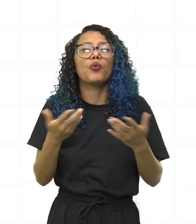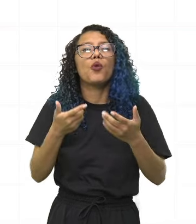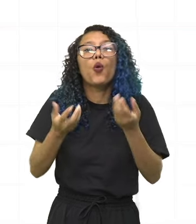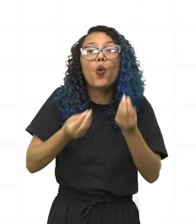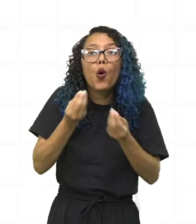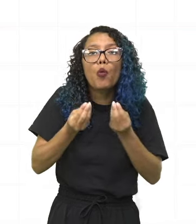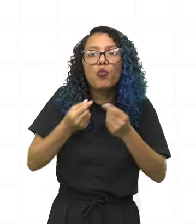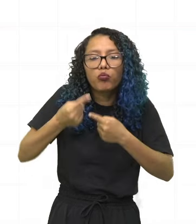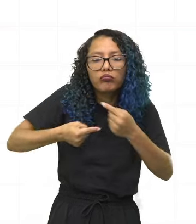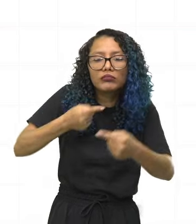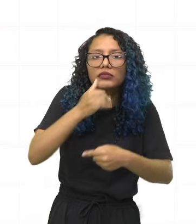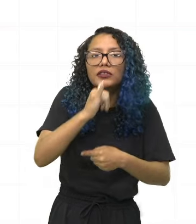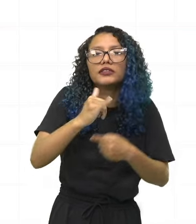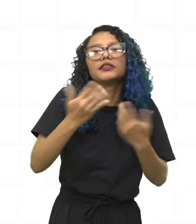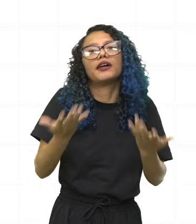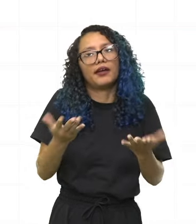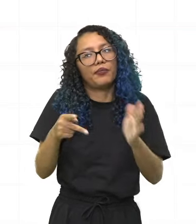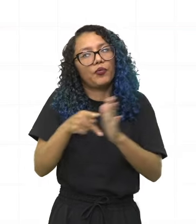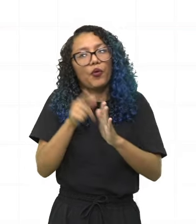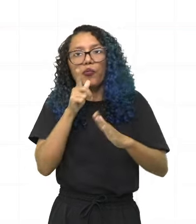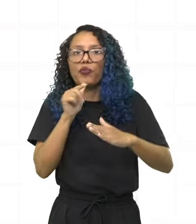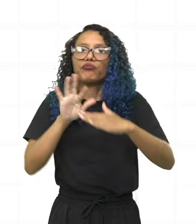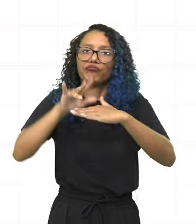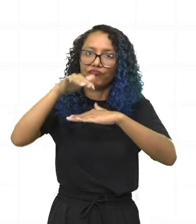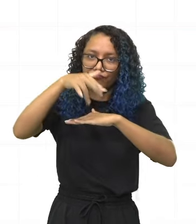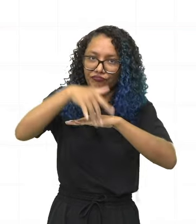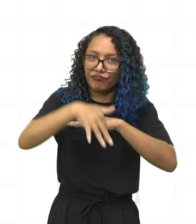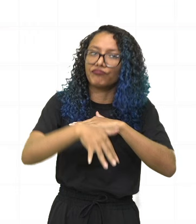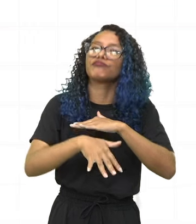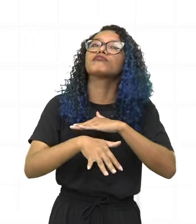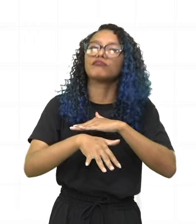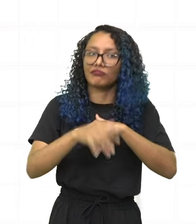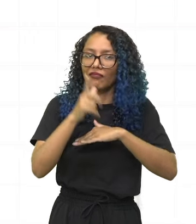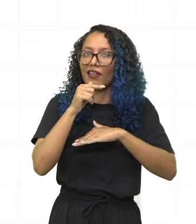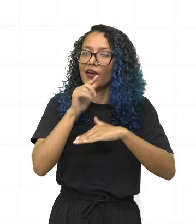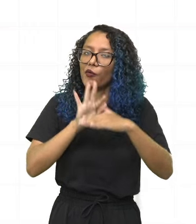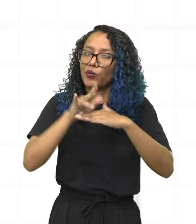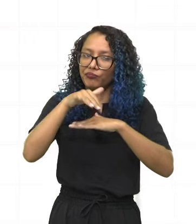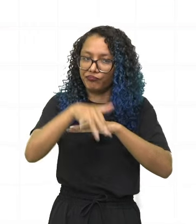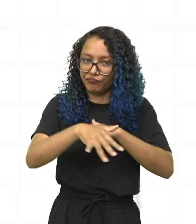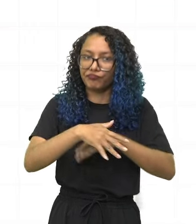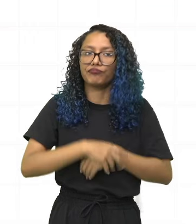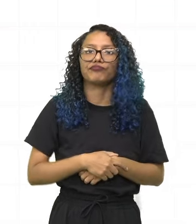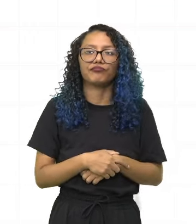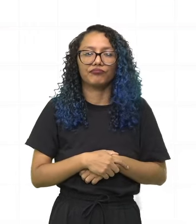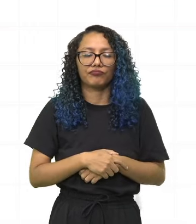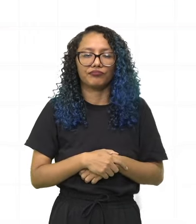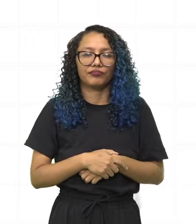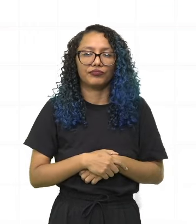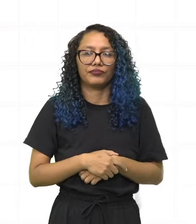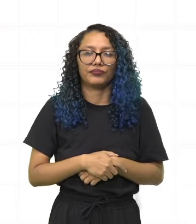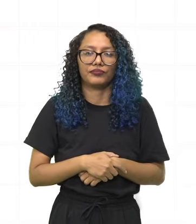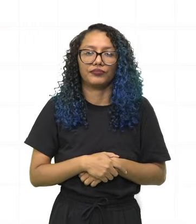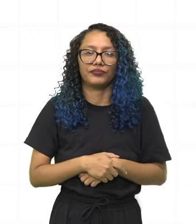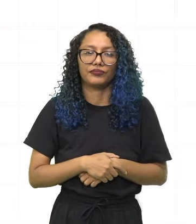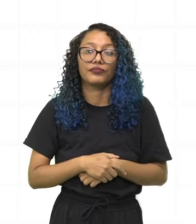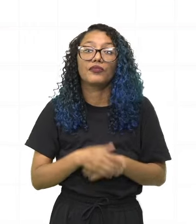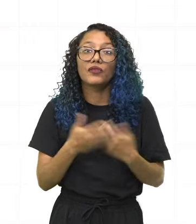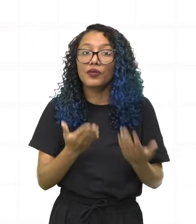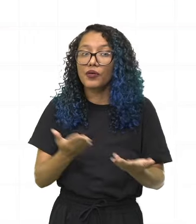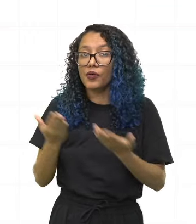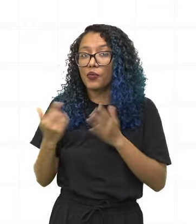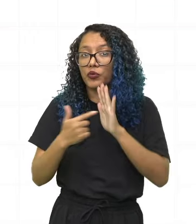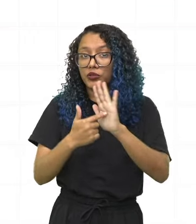Então, nós temos aí a participação dessa fonte de energia. Em destaque, coloquei aí para vocês algumas